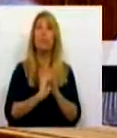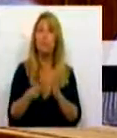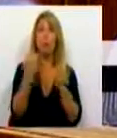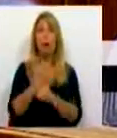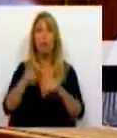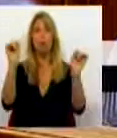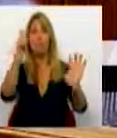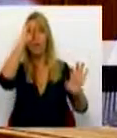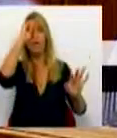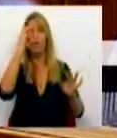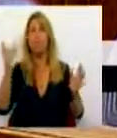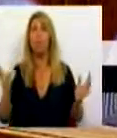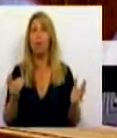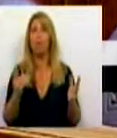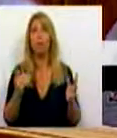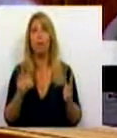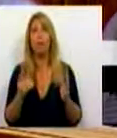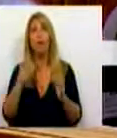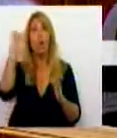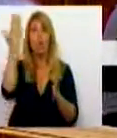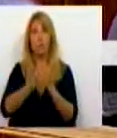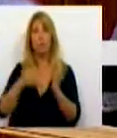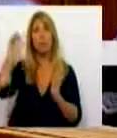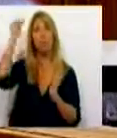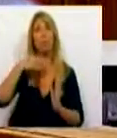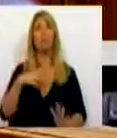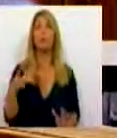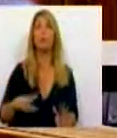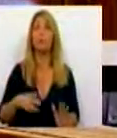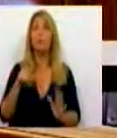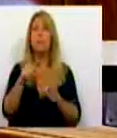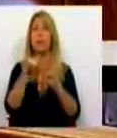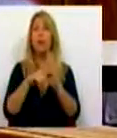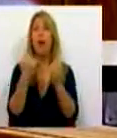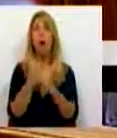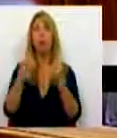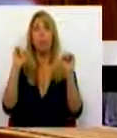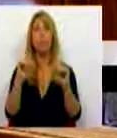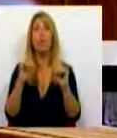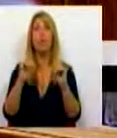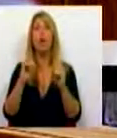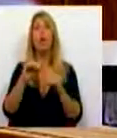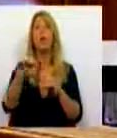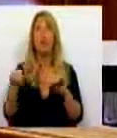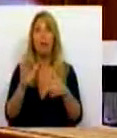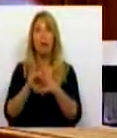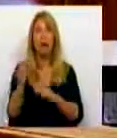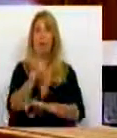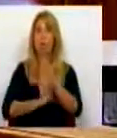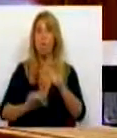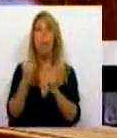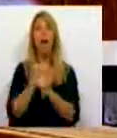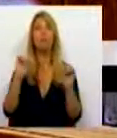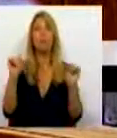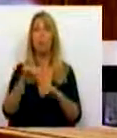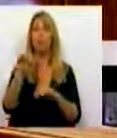autonomia, o respeito pela Constituição da República Portuguesa e pelo princípio da autonomia local e da Carta Europeia da Autonomia Local. Foram